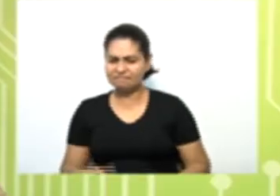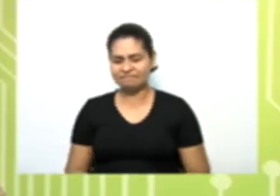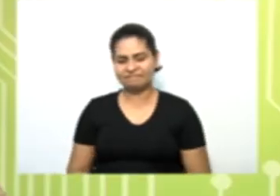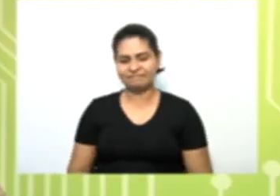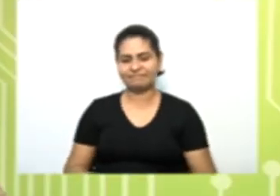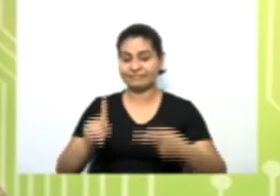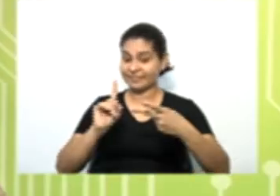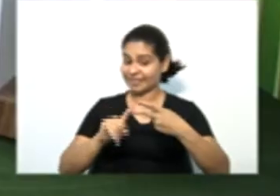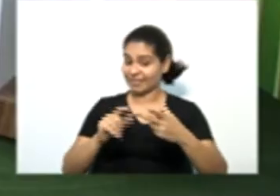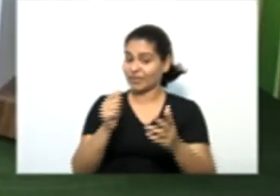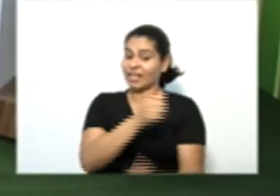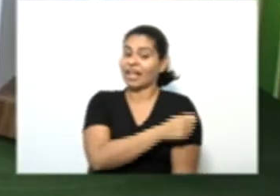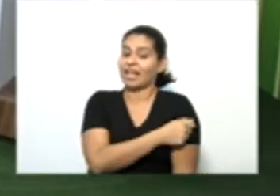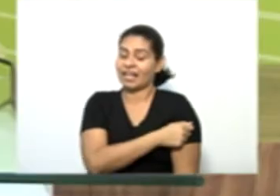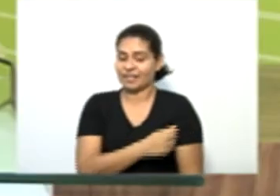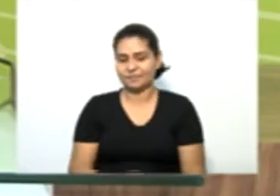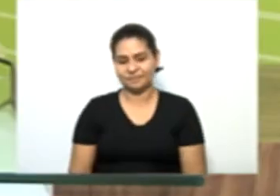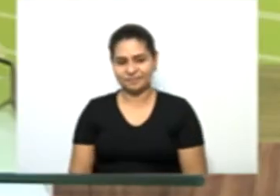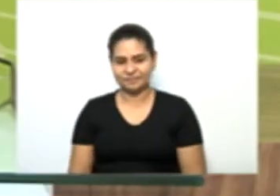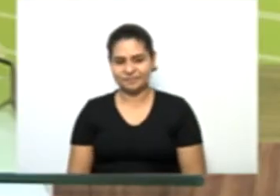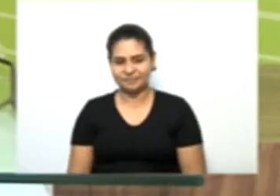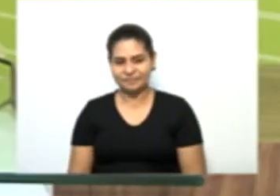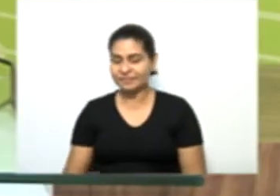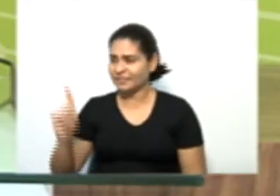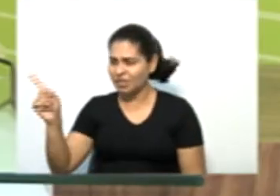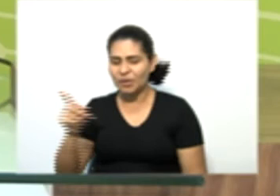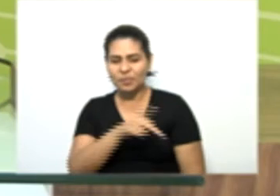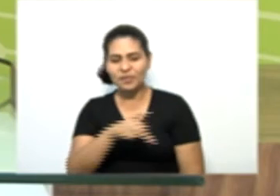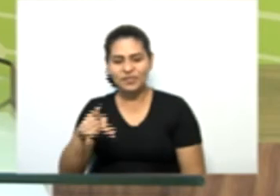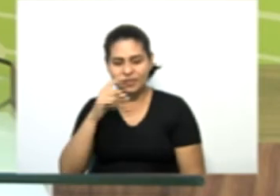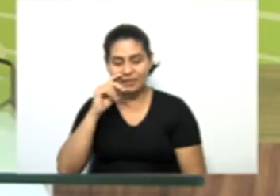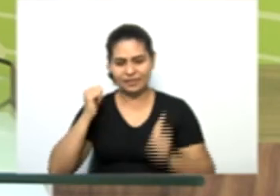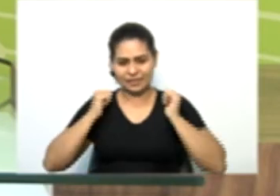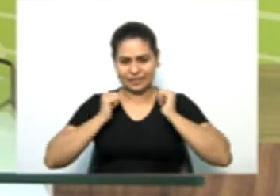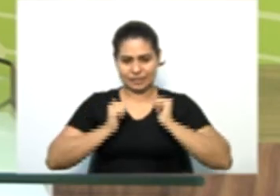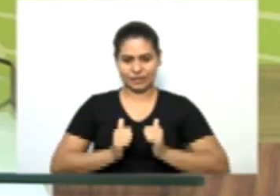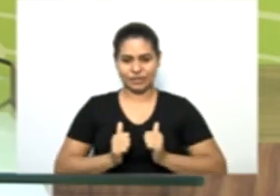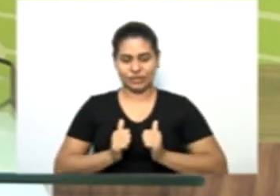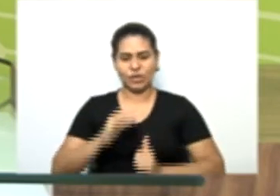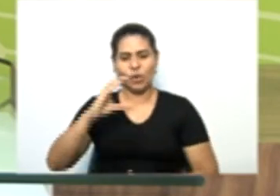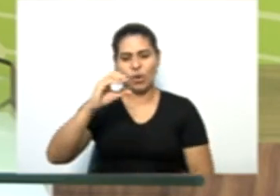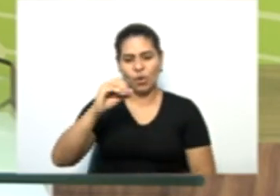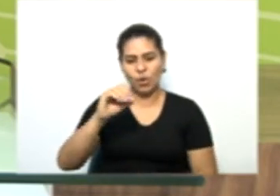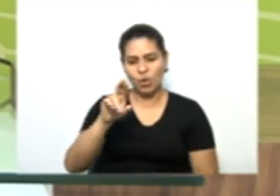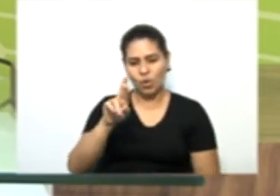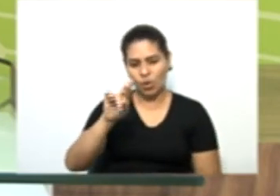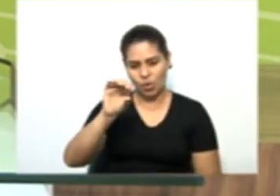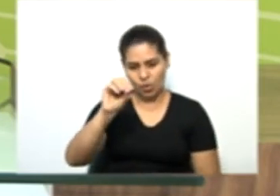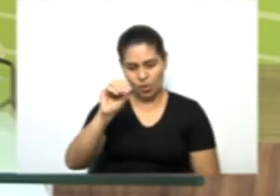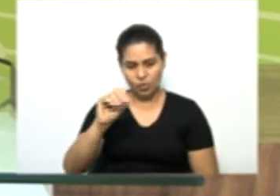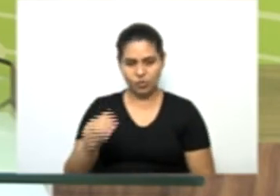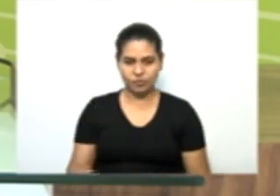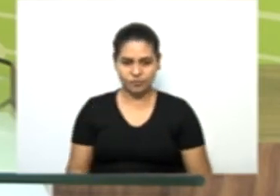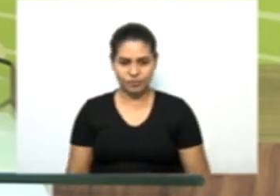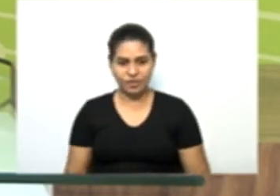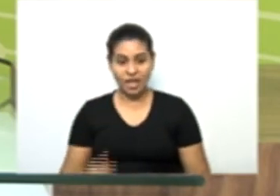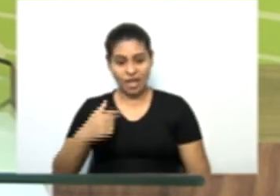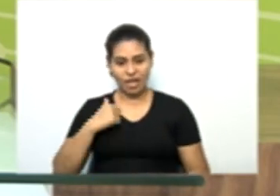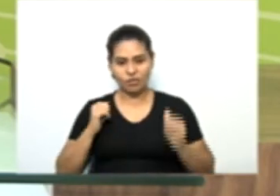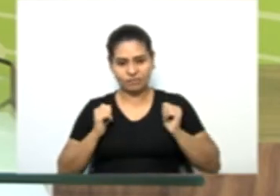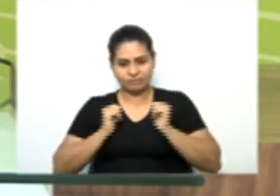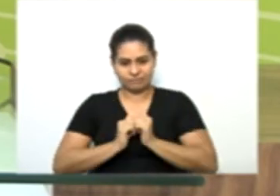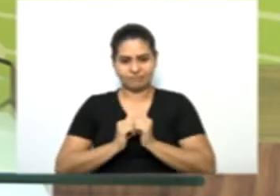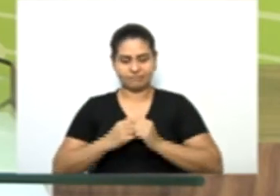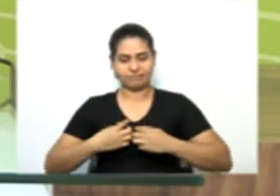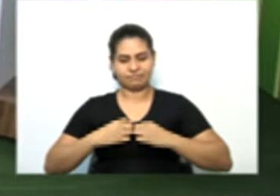como é que foi, professor? Na segunda aula, o professor Kleber estava de uma jaqueta de couro, aquilo lá é couro, professor Kleber? Isso. Jaqueta de couro e eu estava de terno e